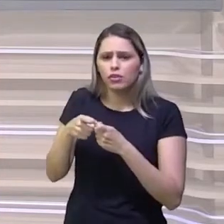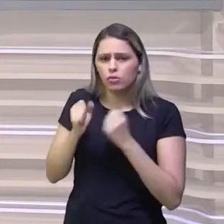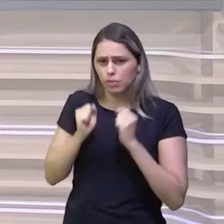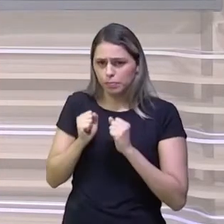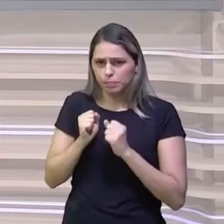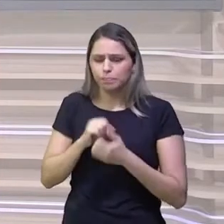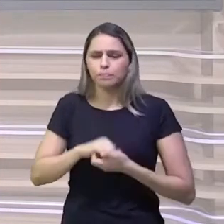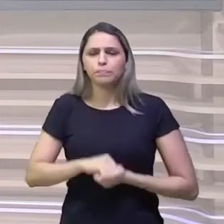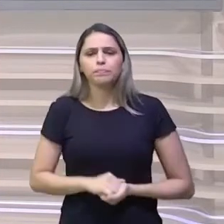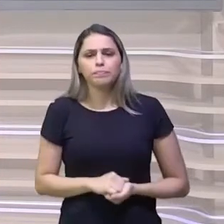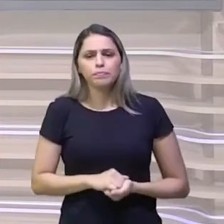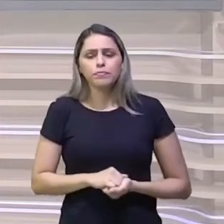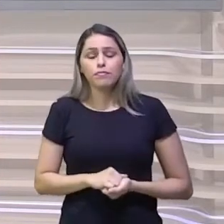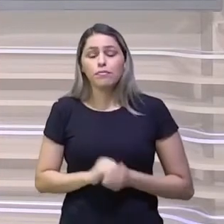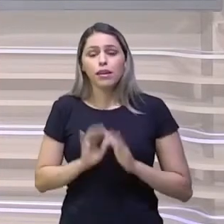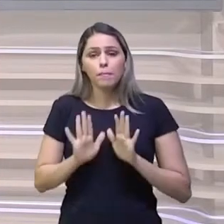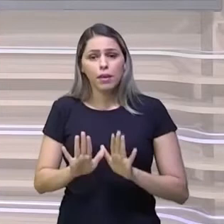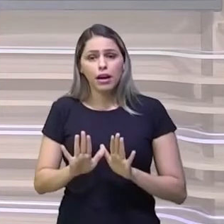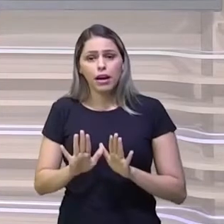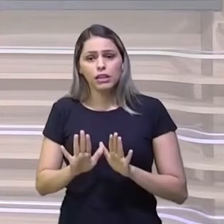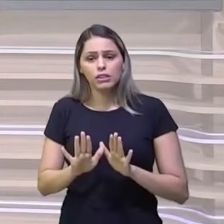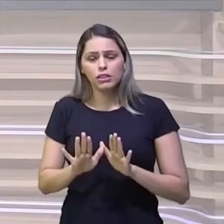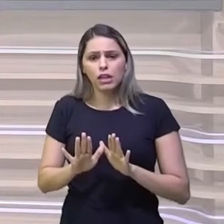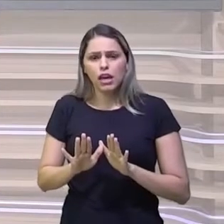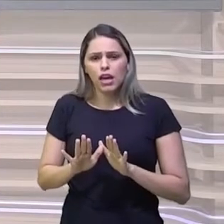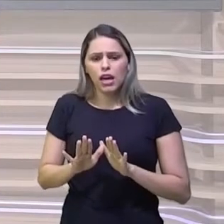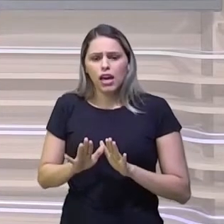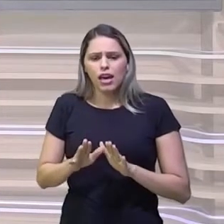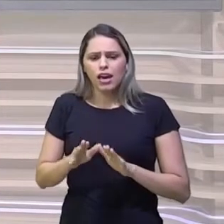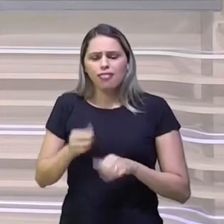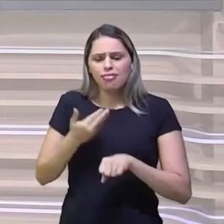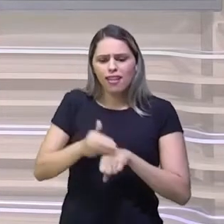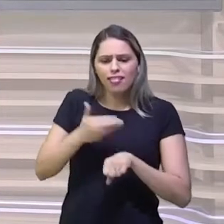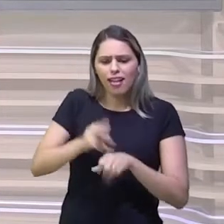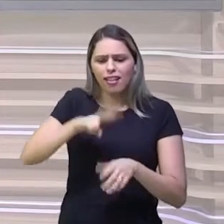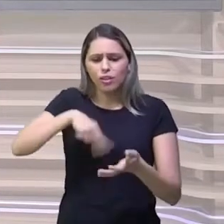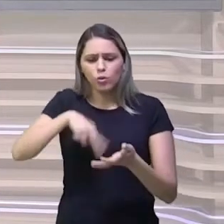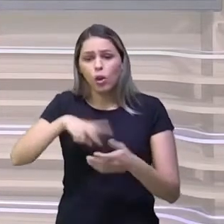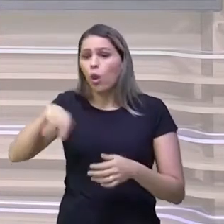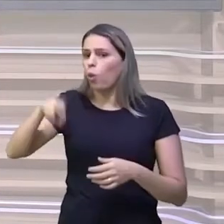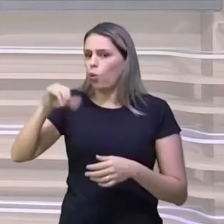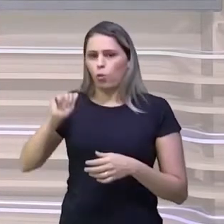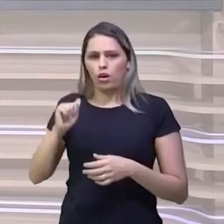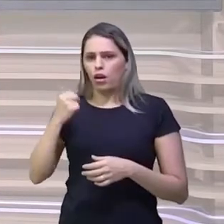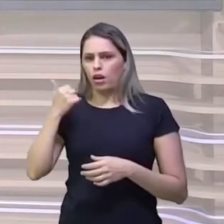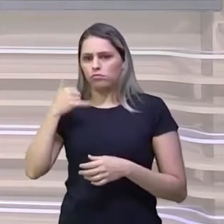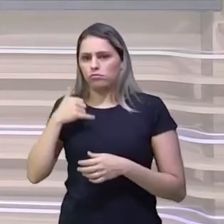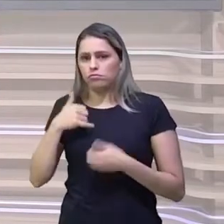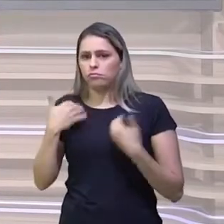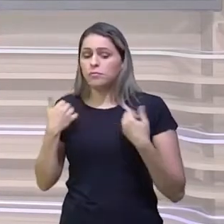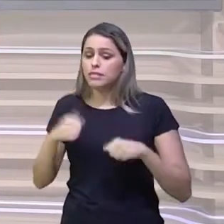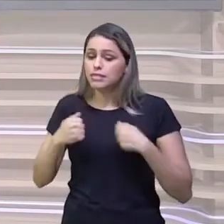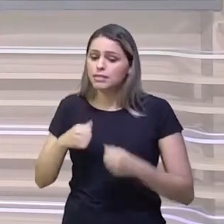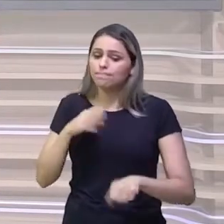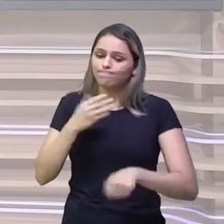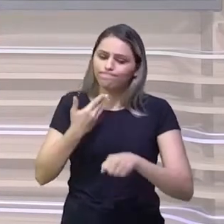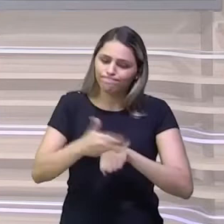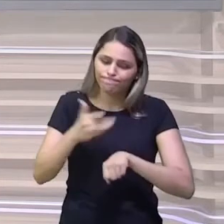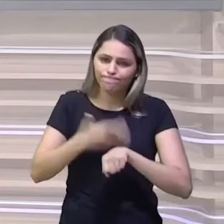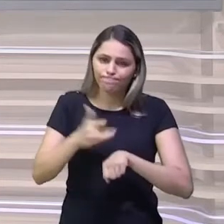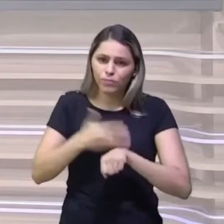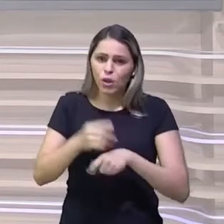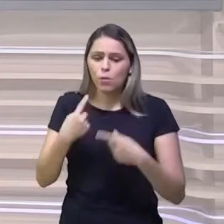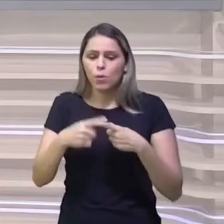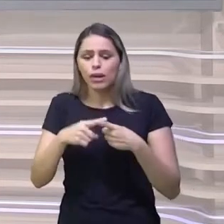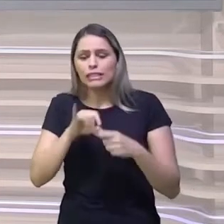lhe ajudar. Mas nunca deixar de trabalhar leitura, pode ler. Pode cantar, porque quando a gente